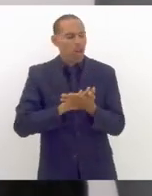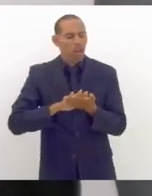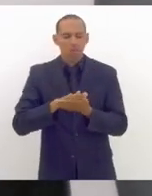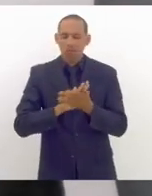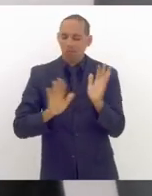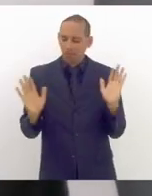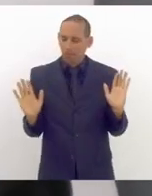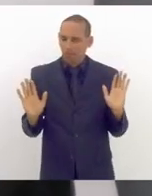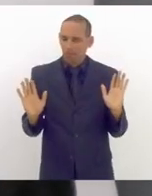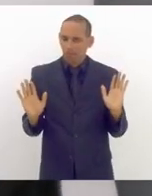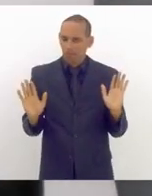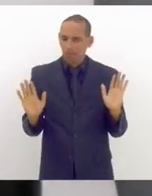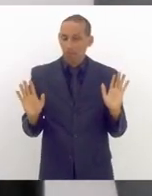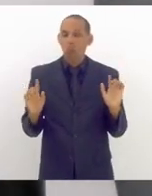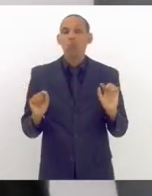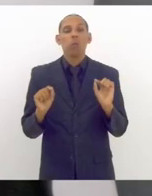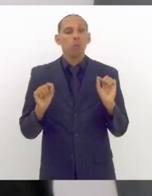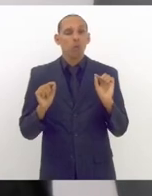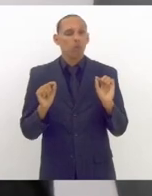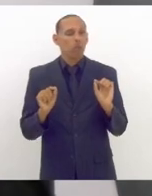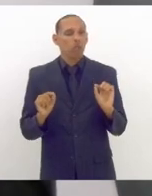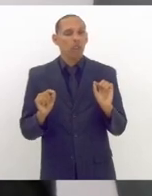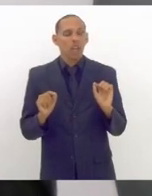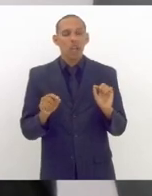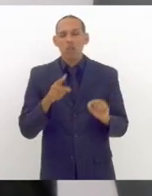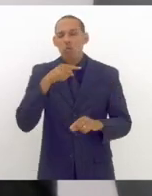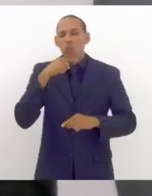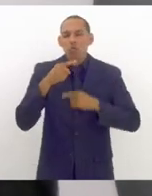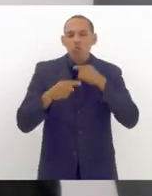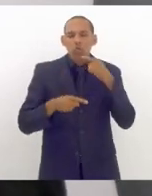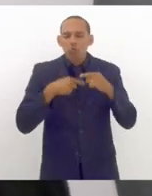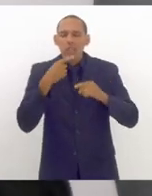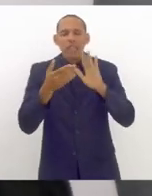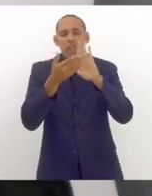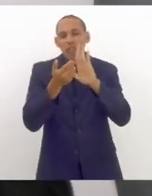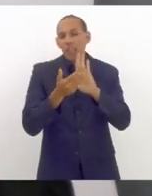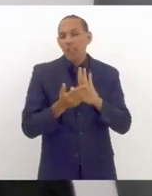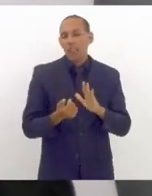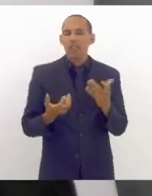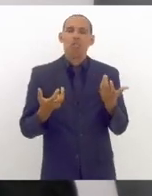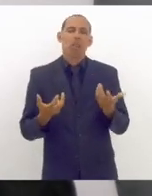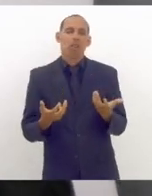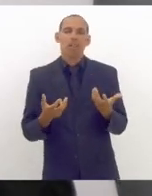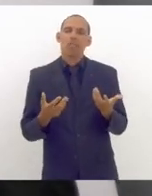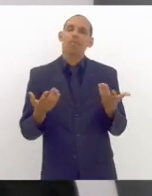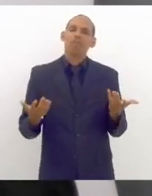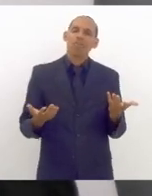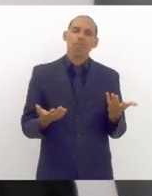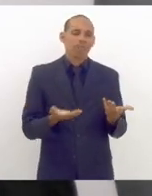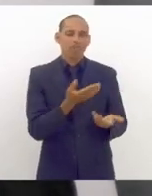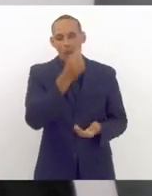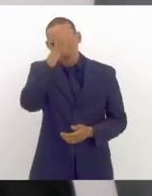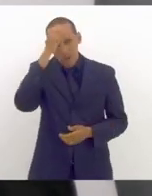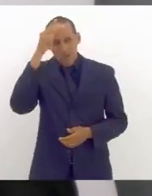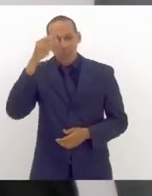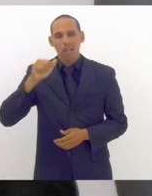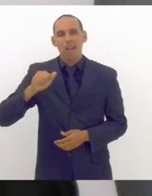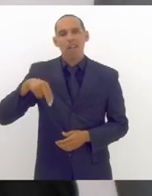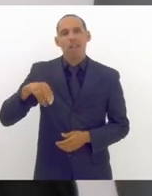a questão é tirar todas as dúvidas e foi isso que me foi provocado pelo prefeito André